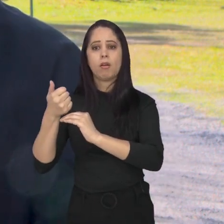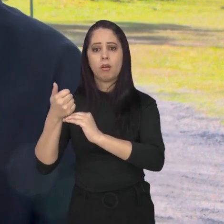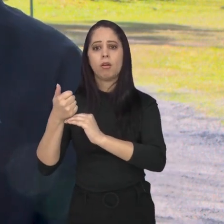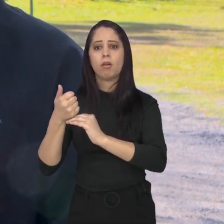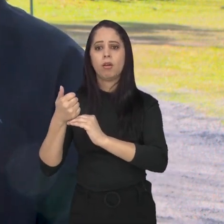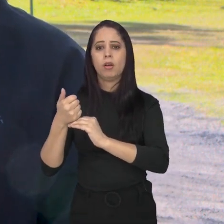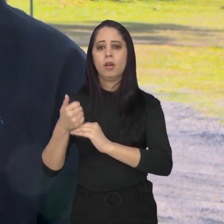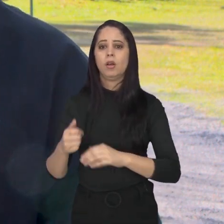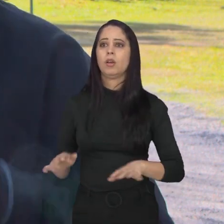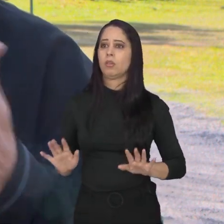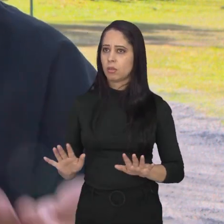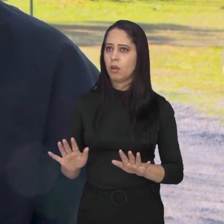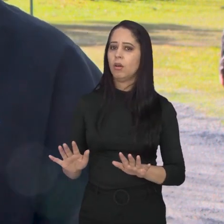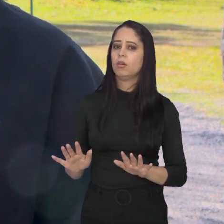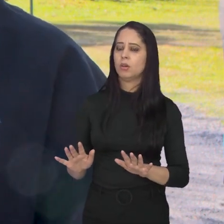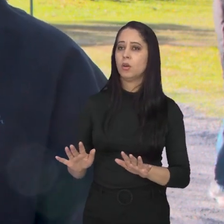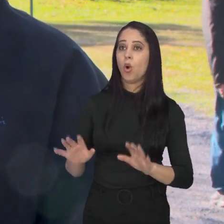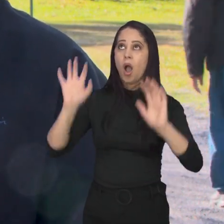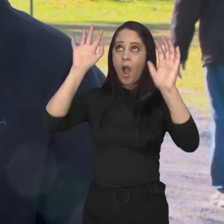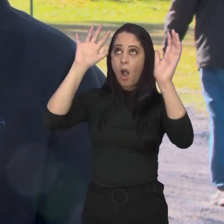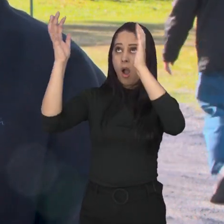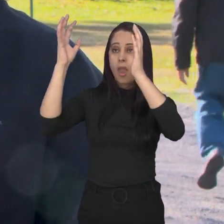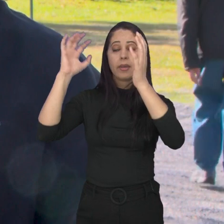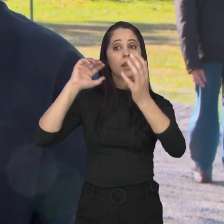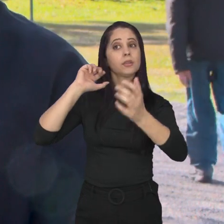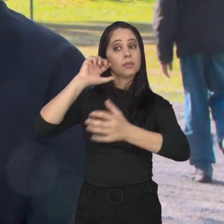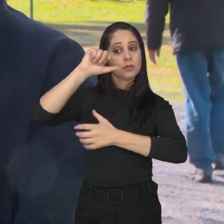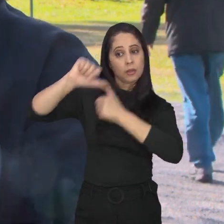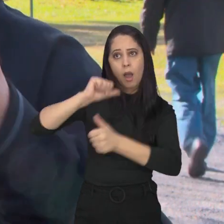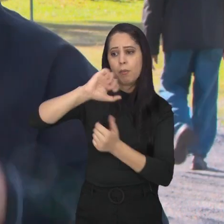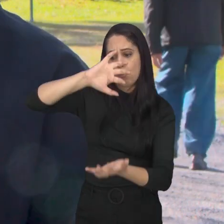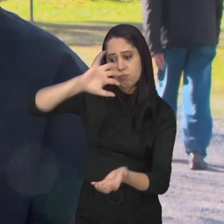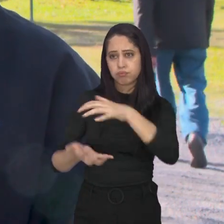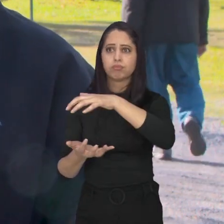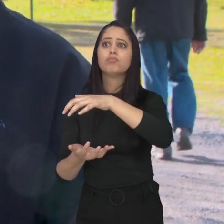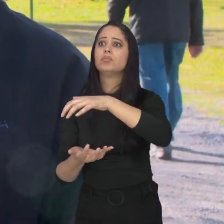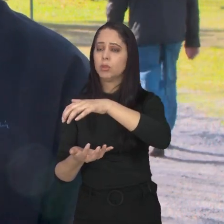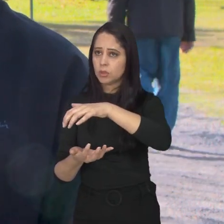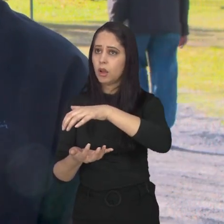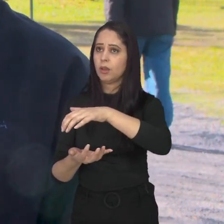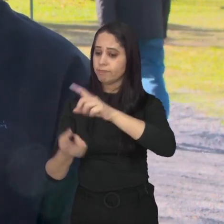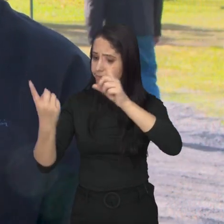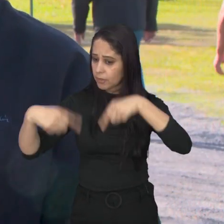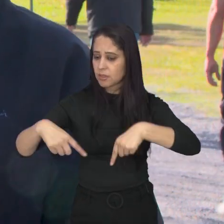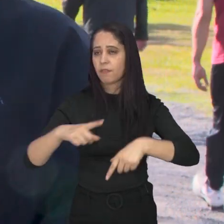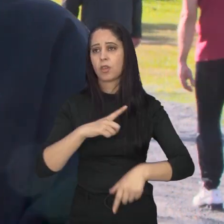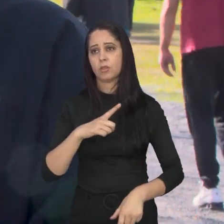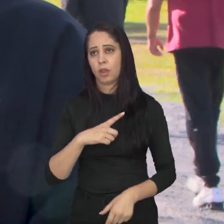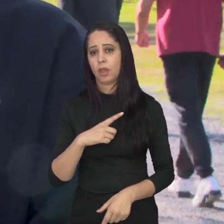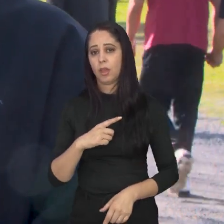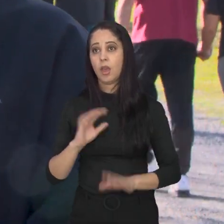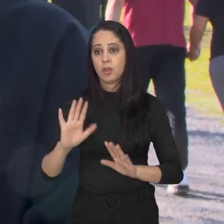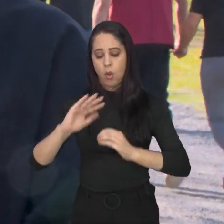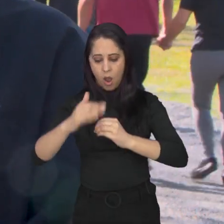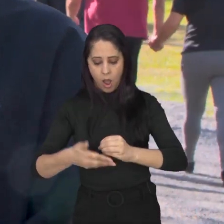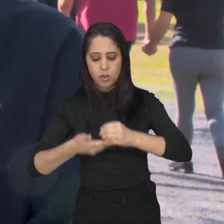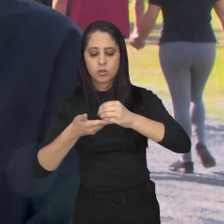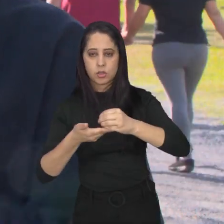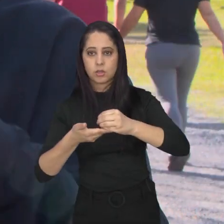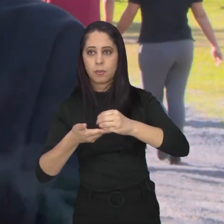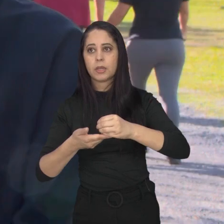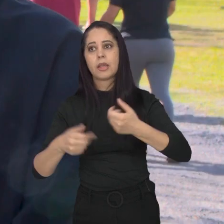tem uma pressão externa que obriga os países a terem alguma responsabilidade com isso. Então a gente vê por esse lado do